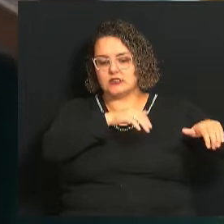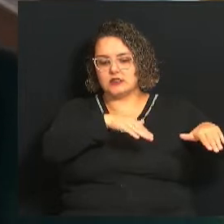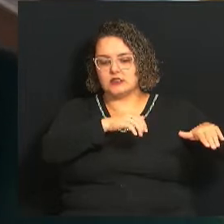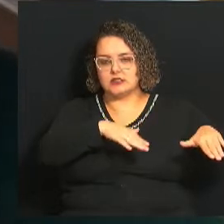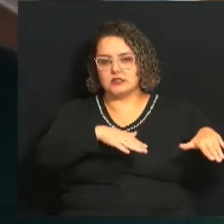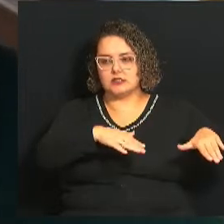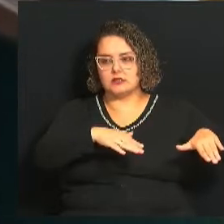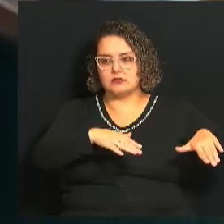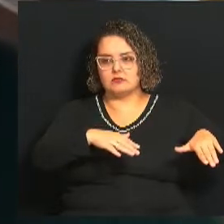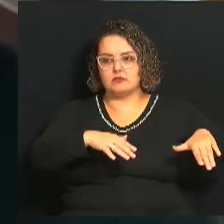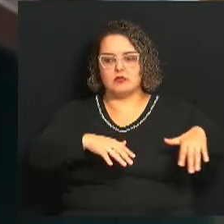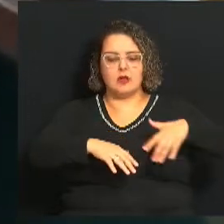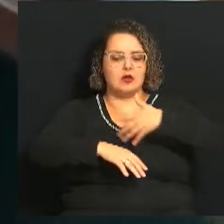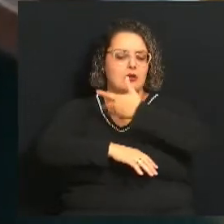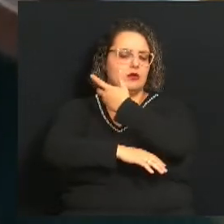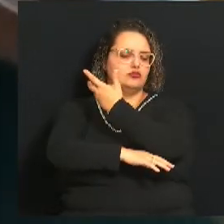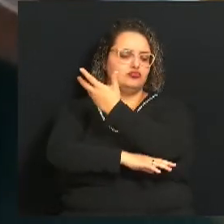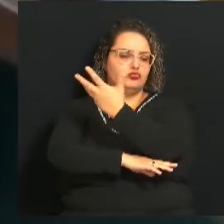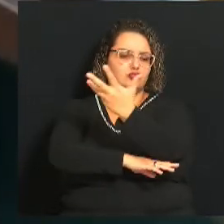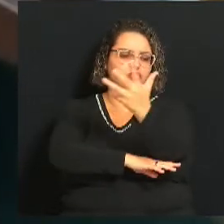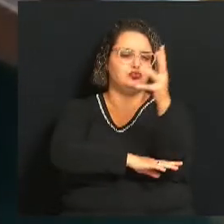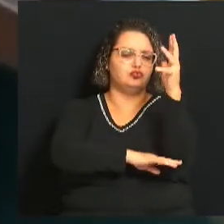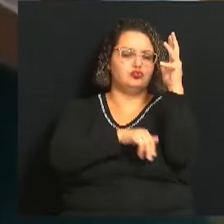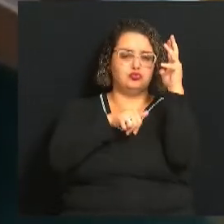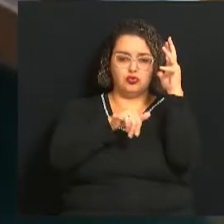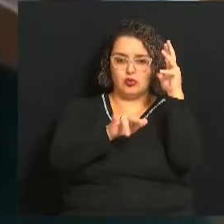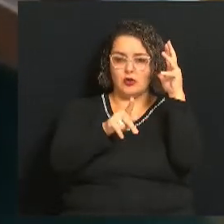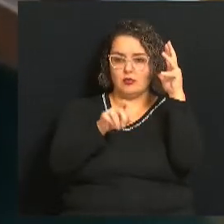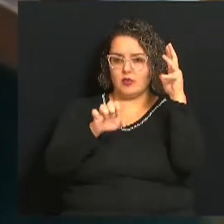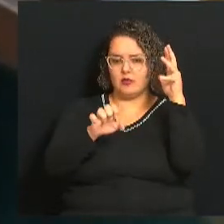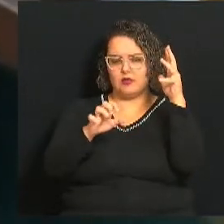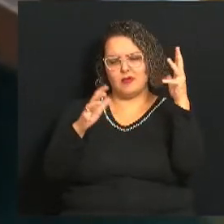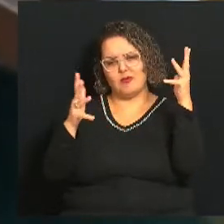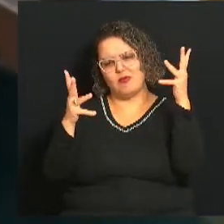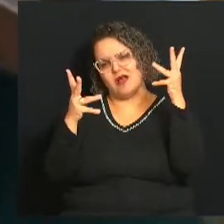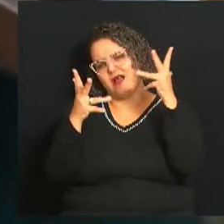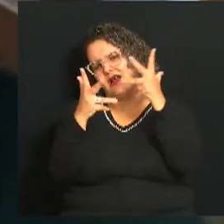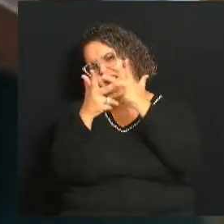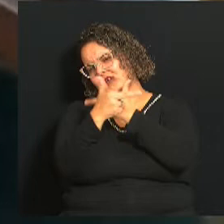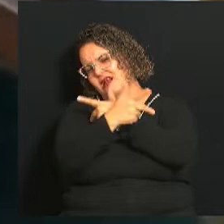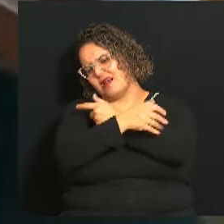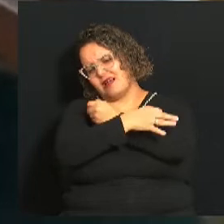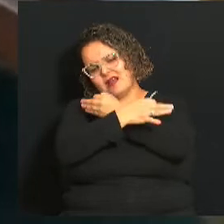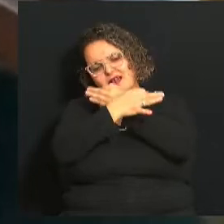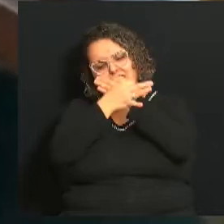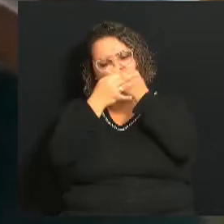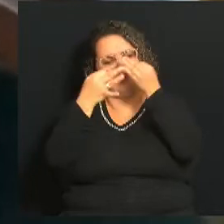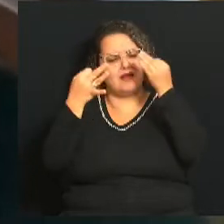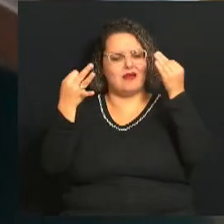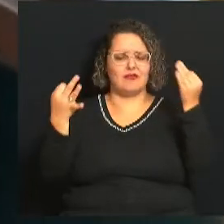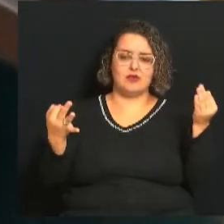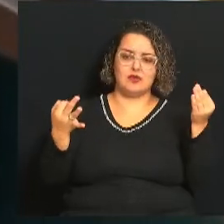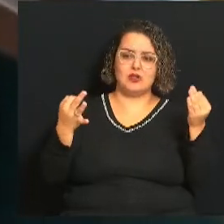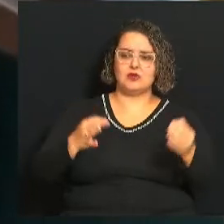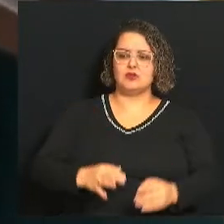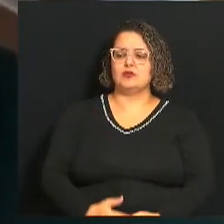são exuberantes, simplesmente são exuberantes quanto ao florescimento, né?